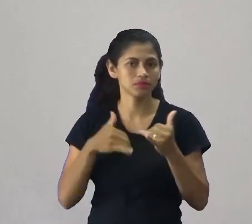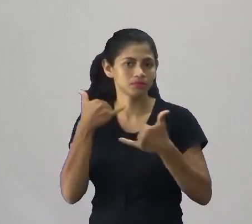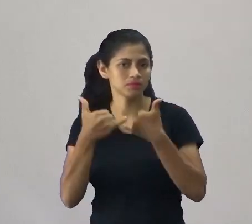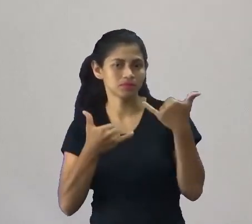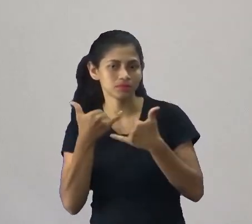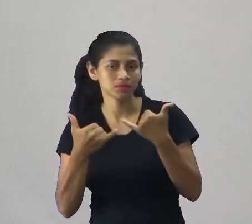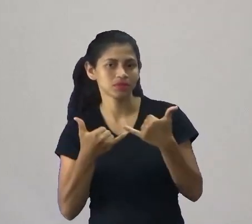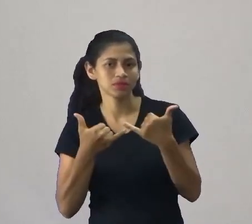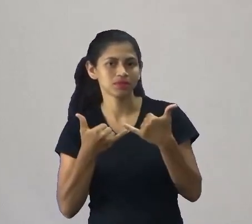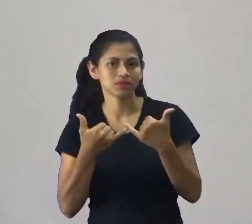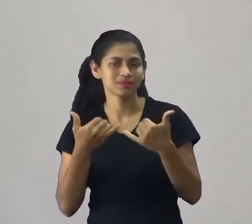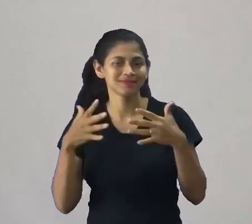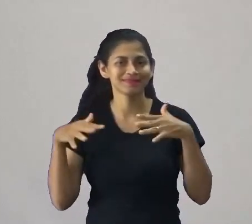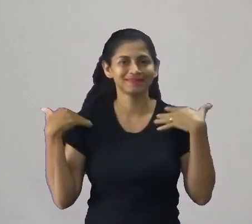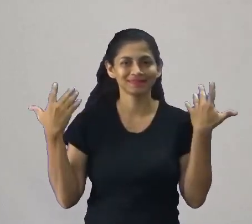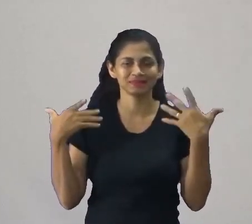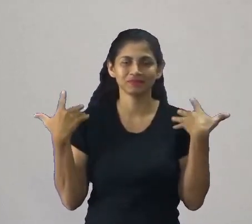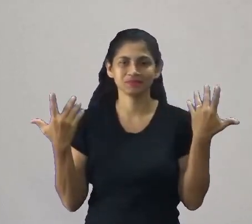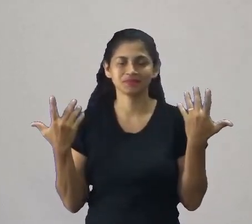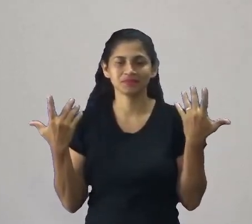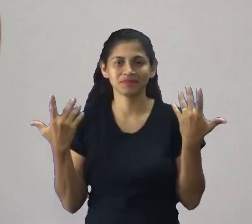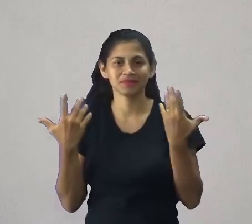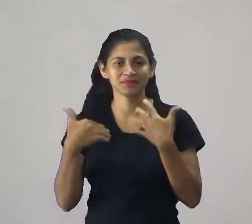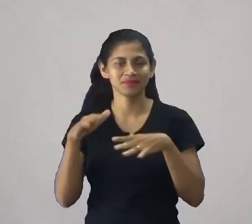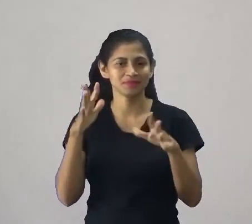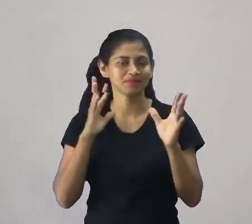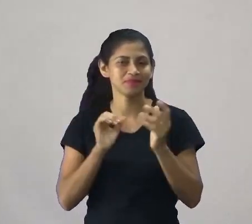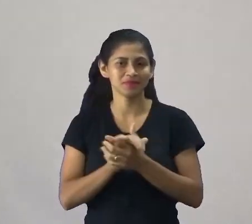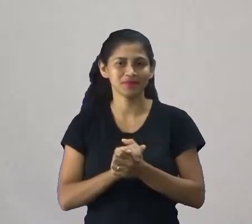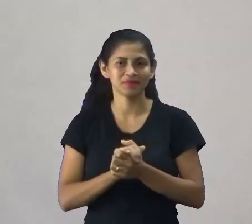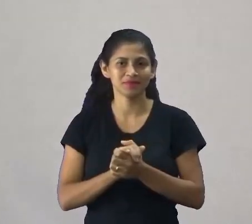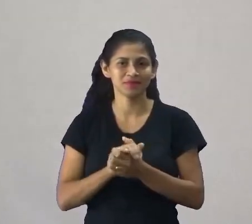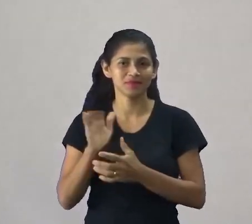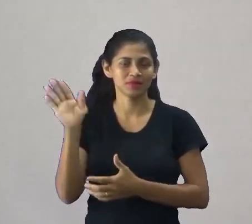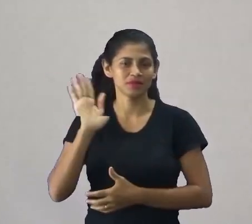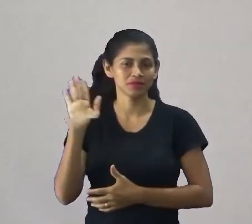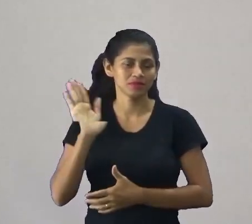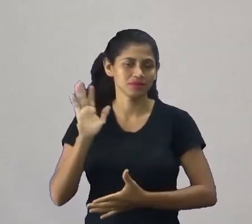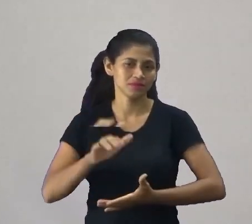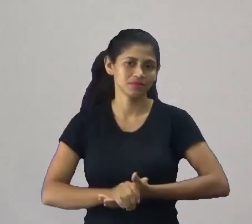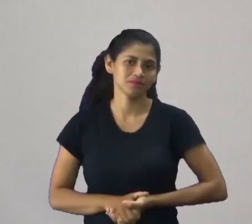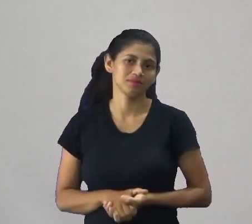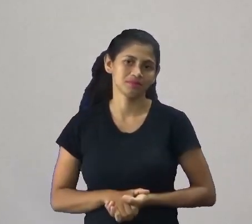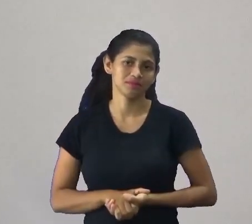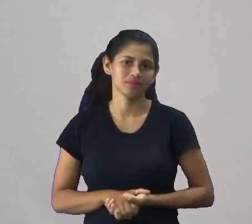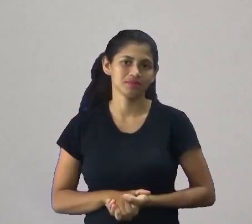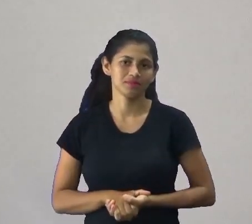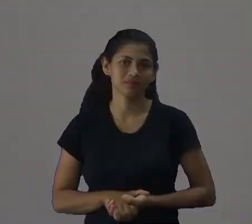brincar, vamos nos divertir, só bora. Então bora. É isso. Tchau, tchau.